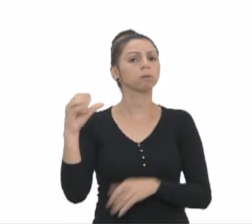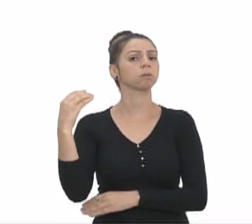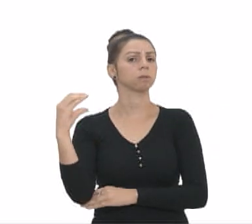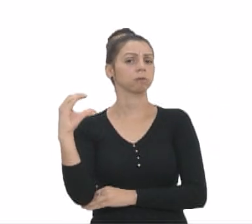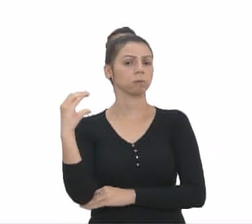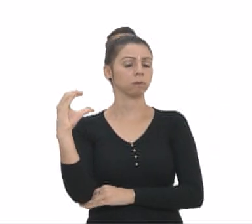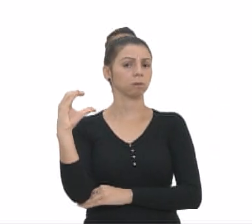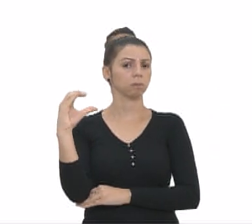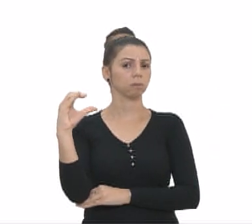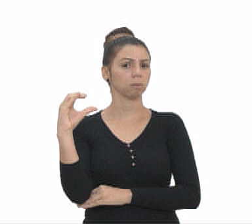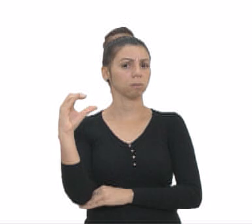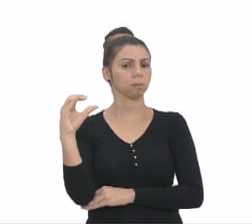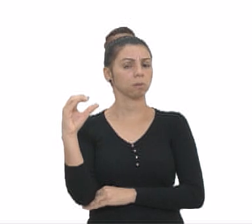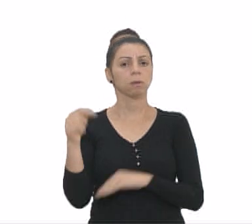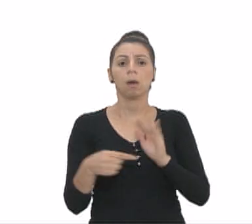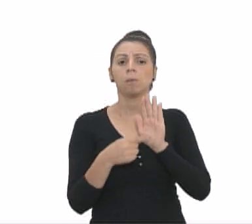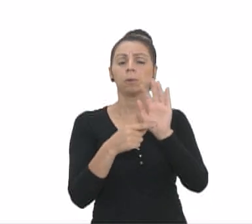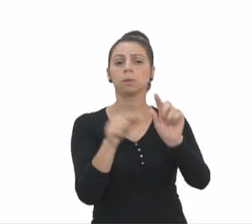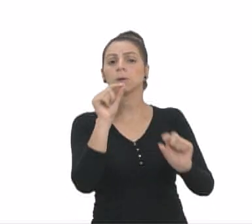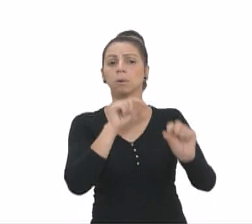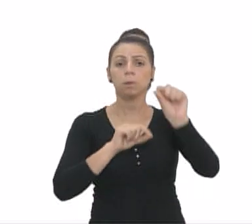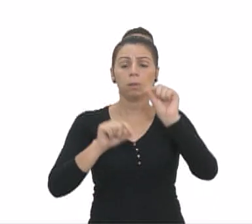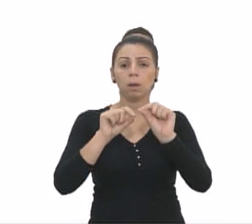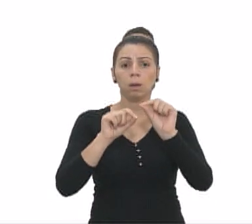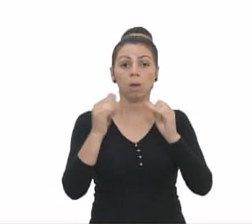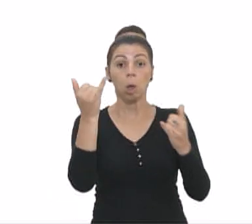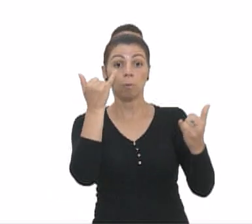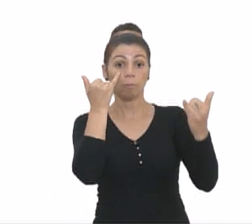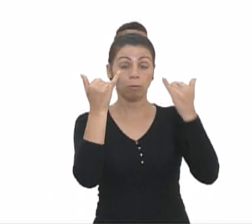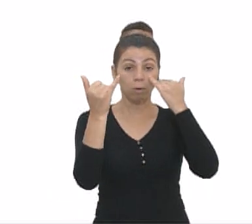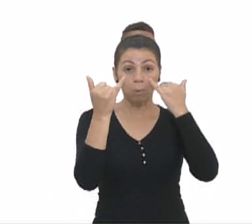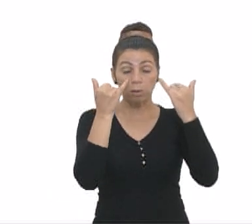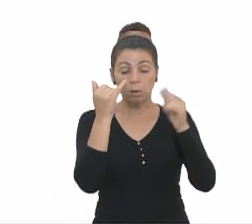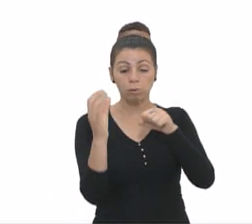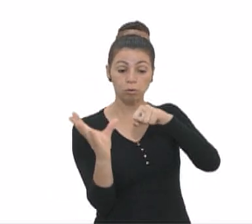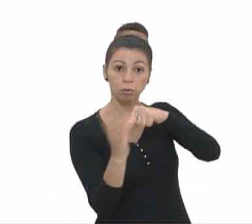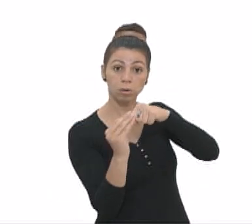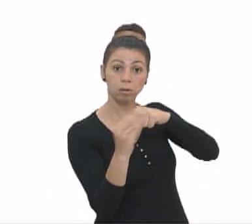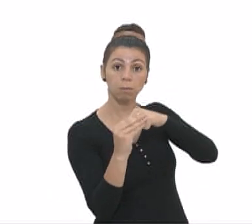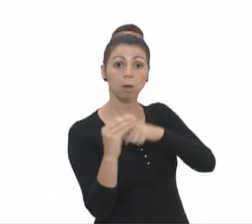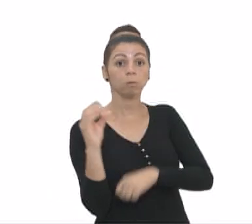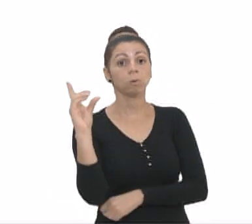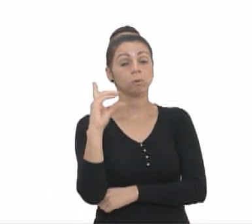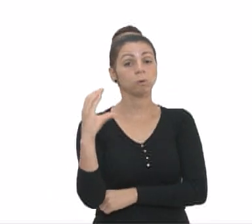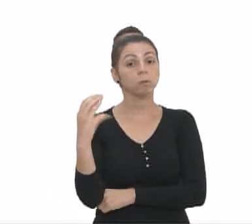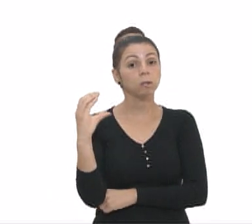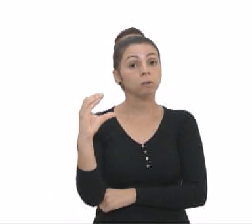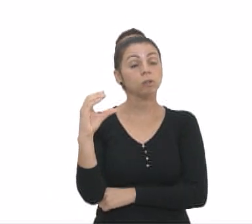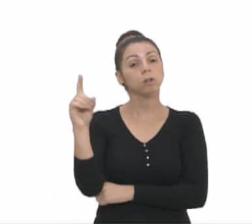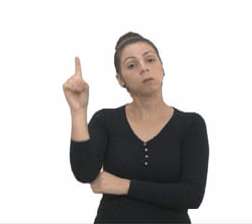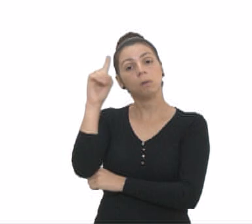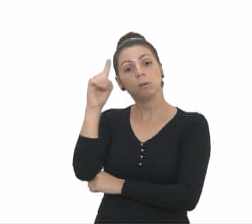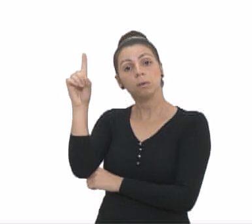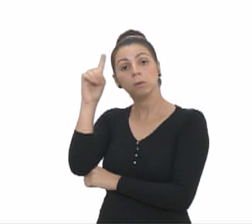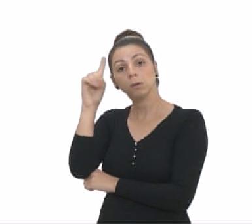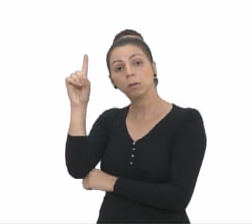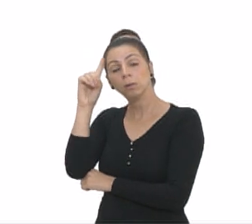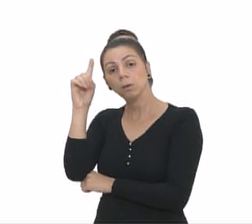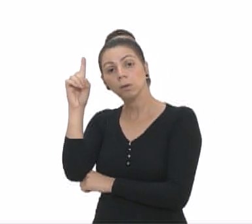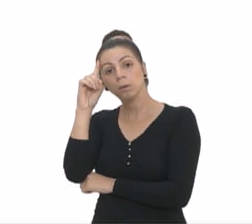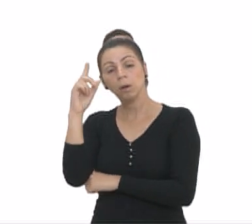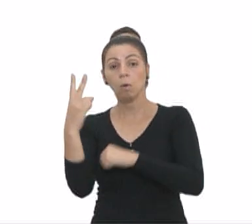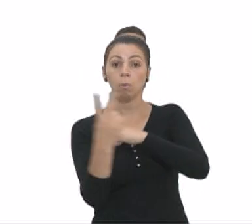que divulga o quê? Divulga informações de conhecimento científico, do cotidiano, de prevenção de doenças e tantos outros